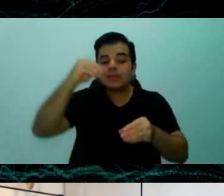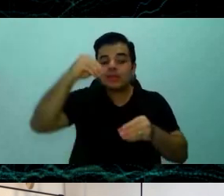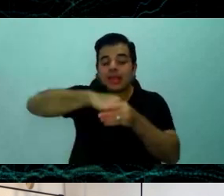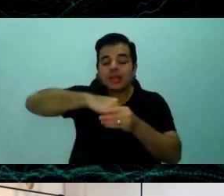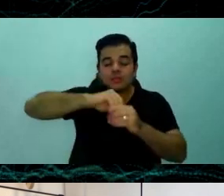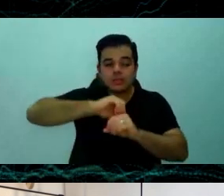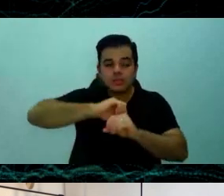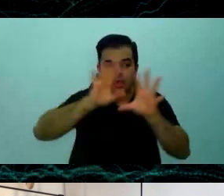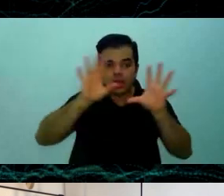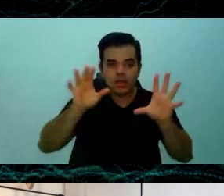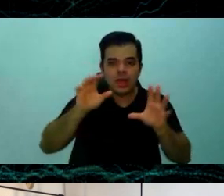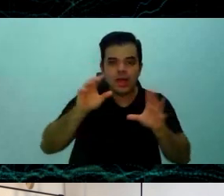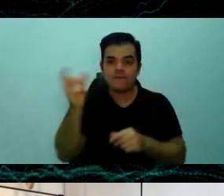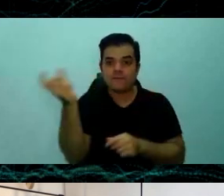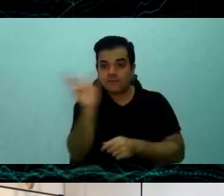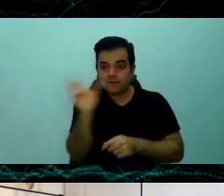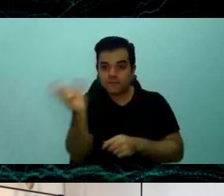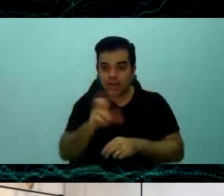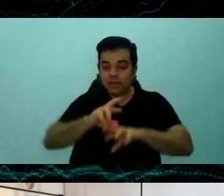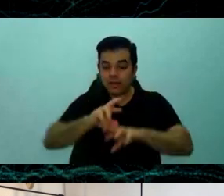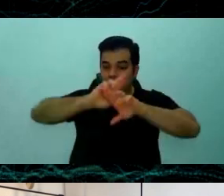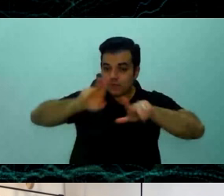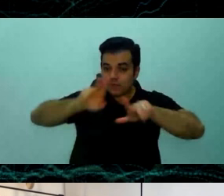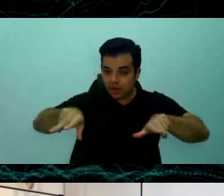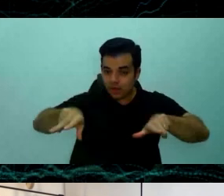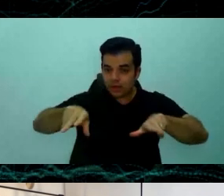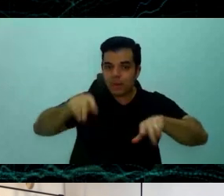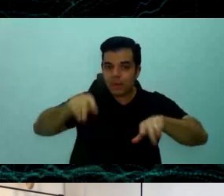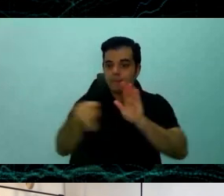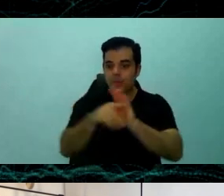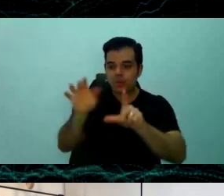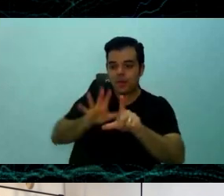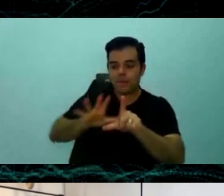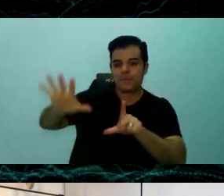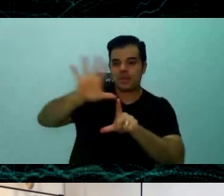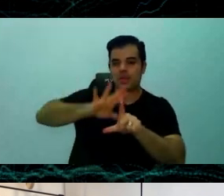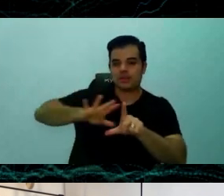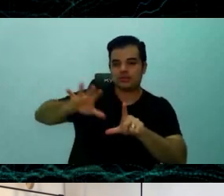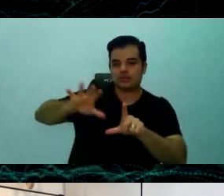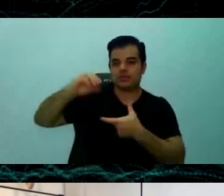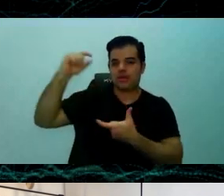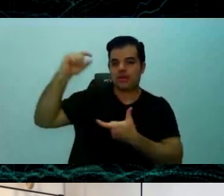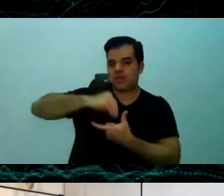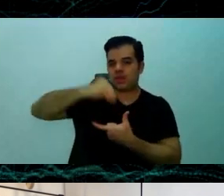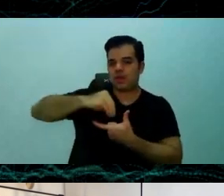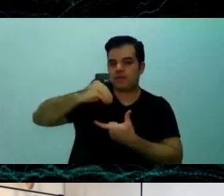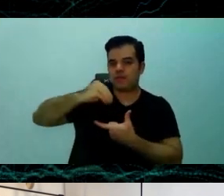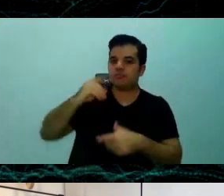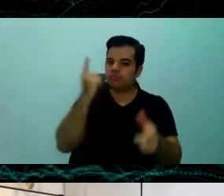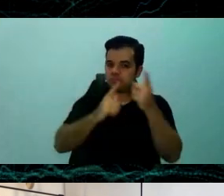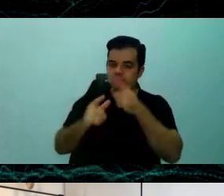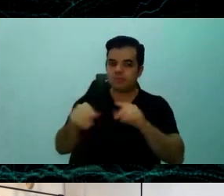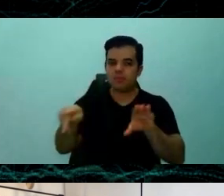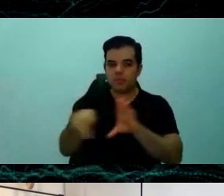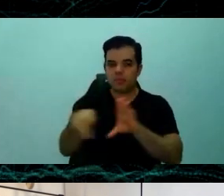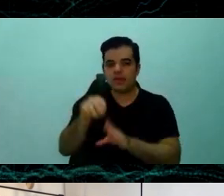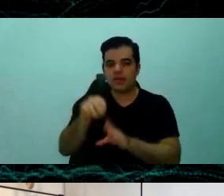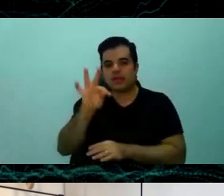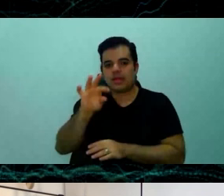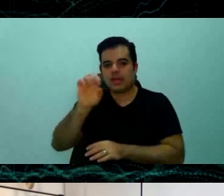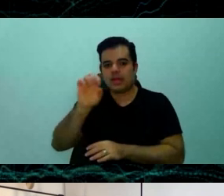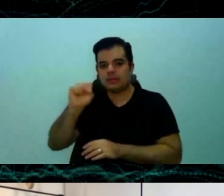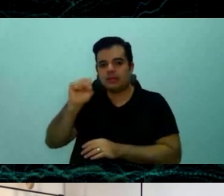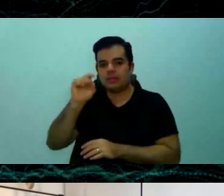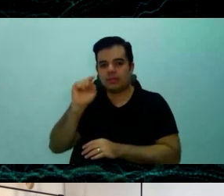essas variáveis e vai transformar isso em variável de ambiente. Então, ele vai colocar lá TF underscore var, e aí o nome dessa